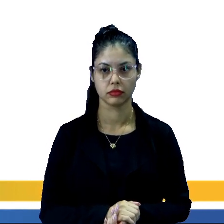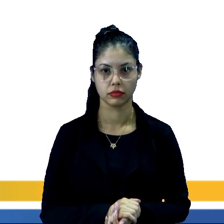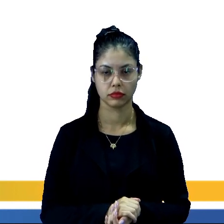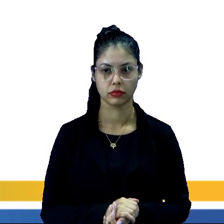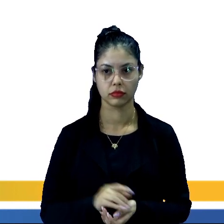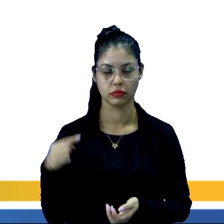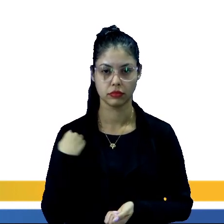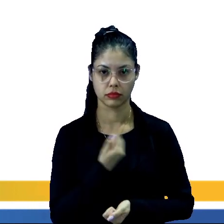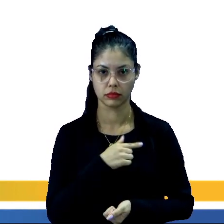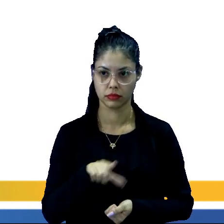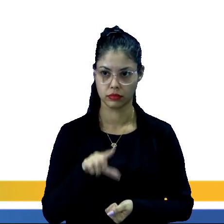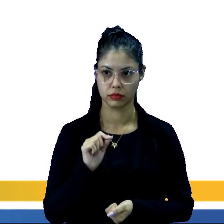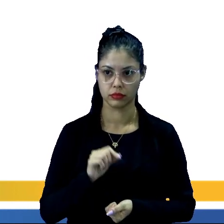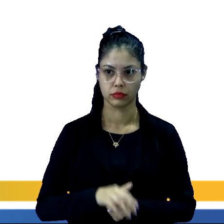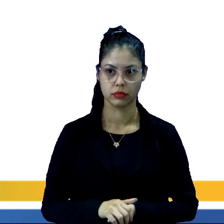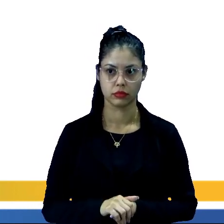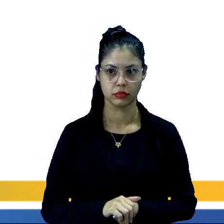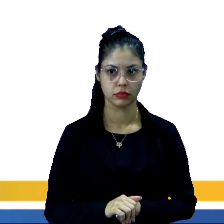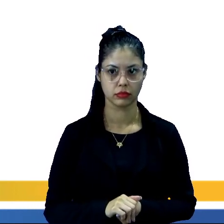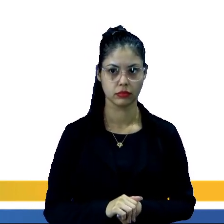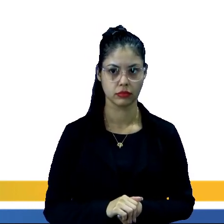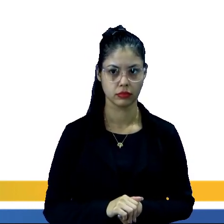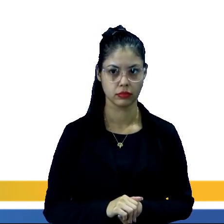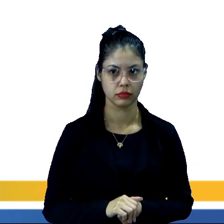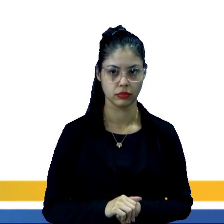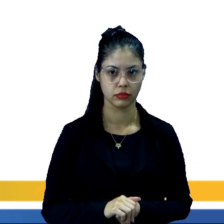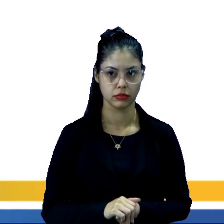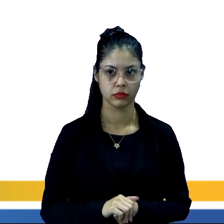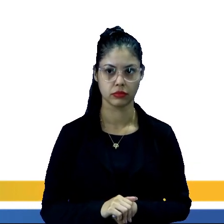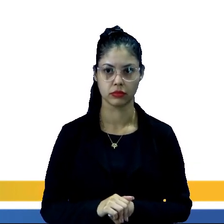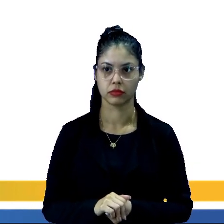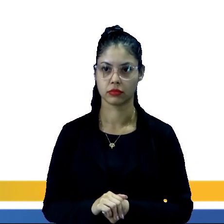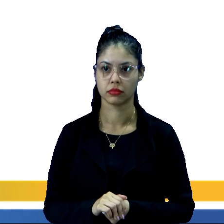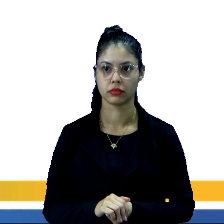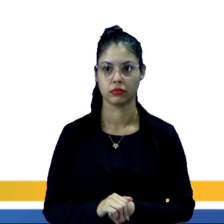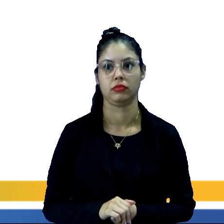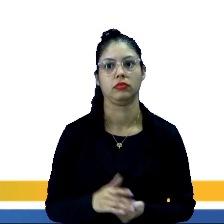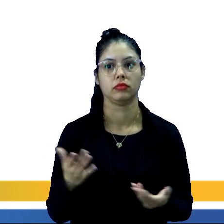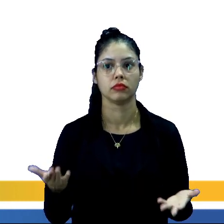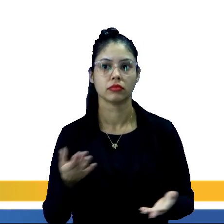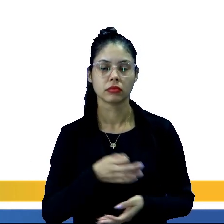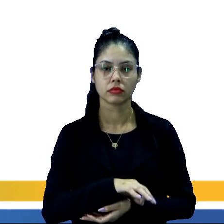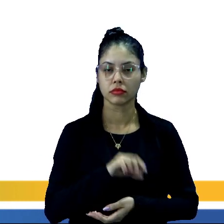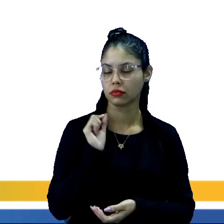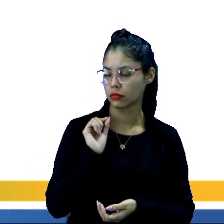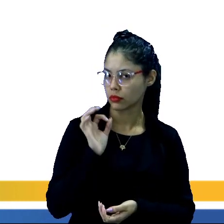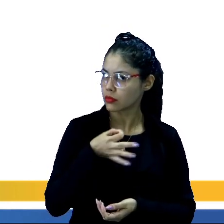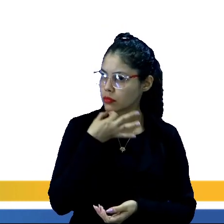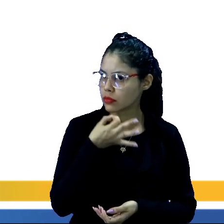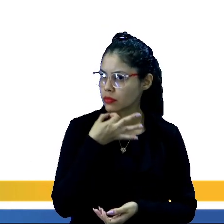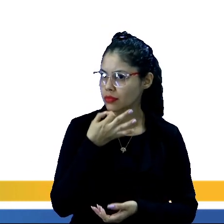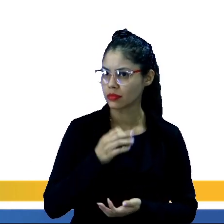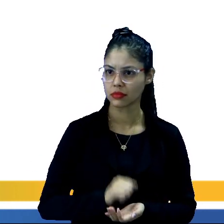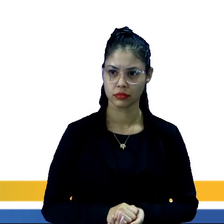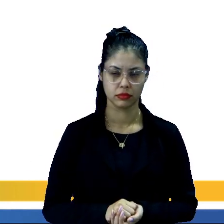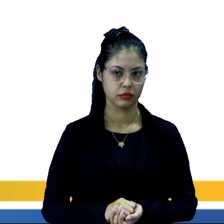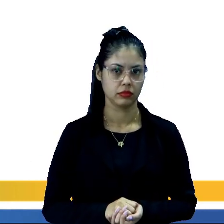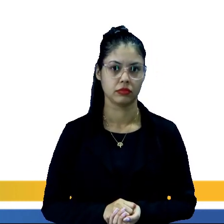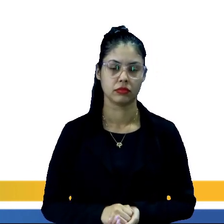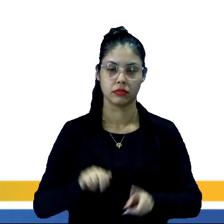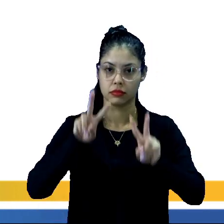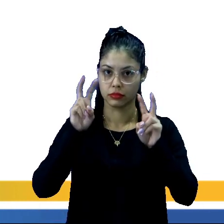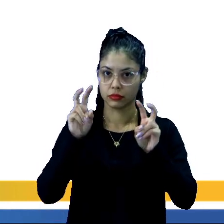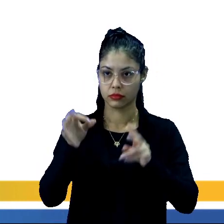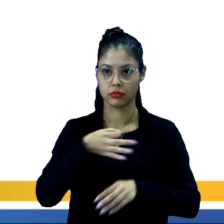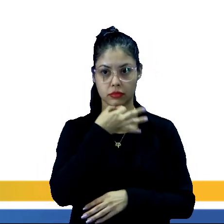isso é nós que decidimos, né? Deu a entender que foi isso. Então o que é argumentação? A argumentação é um